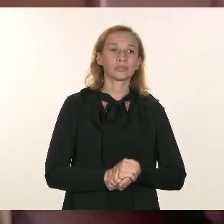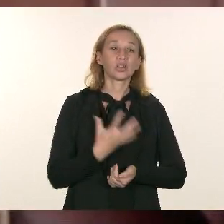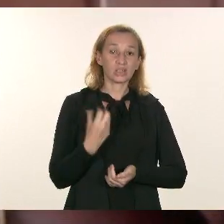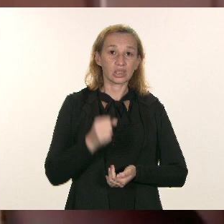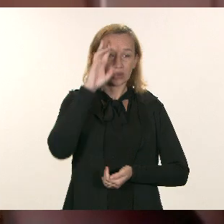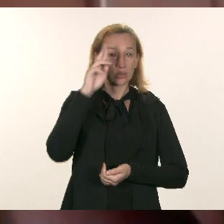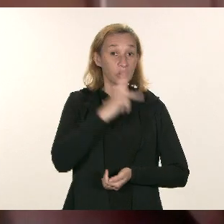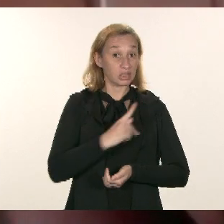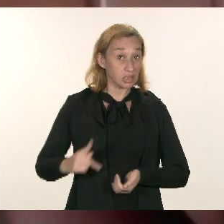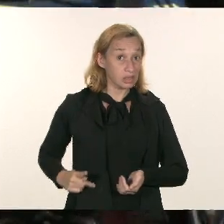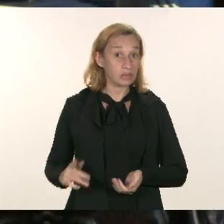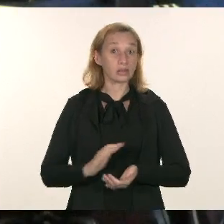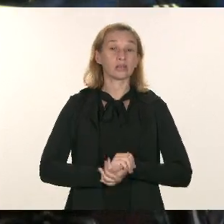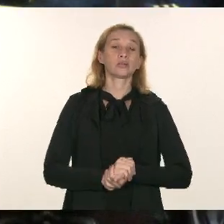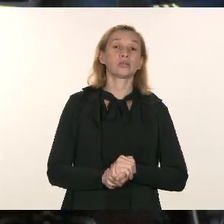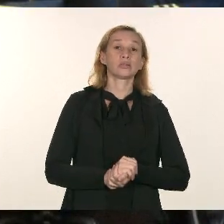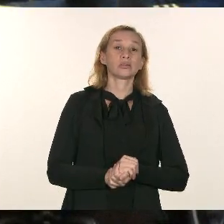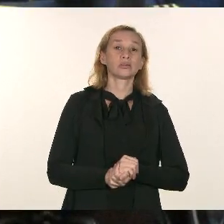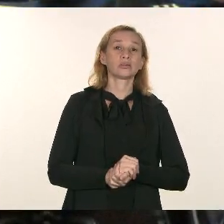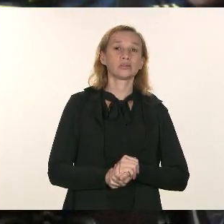presidente.